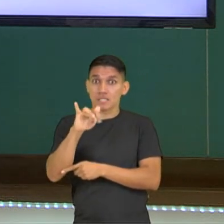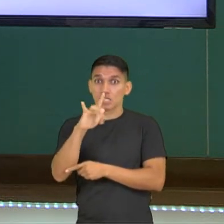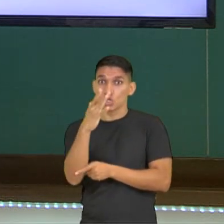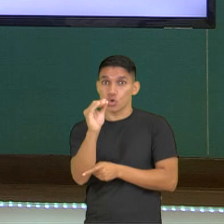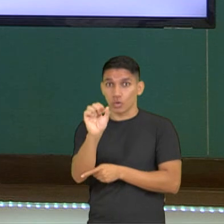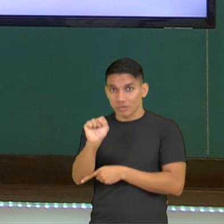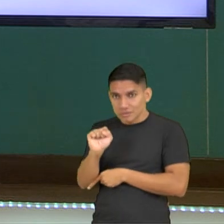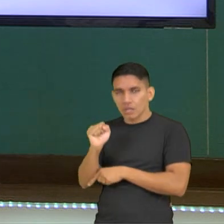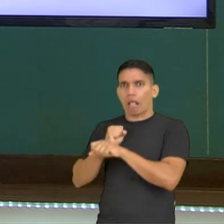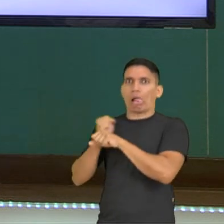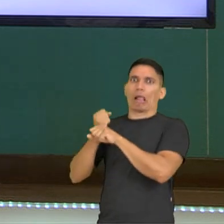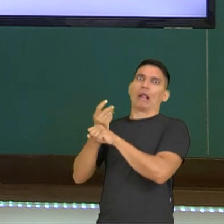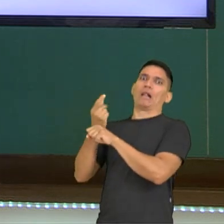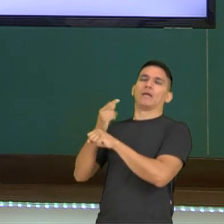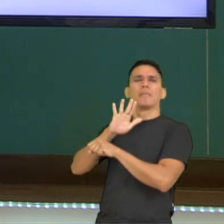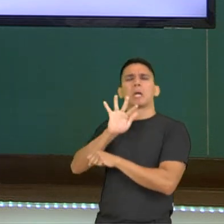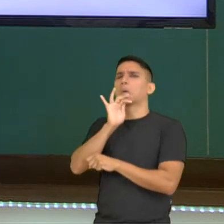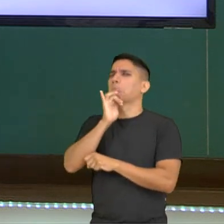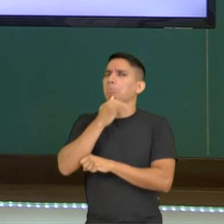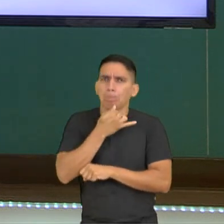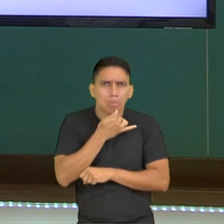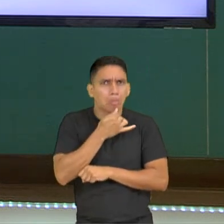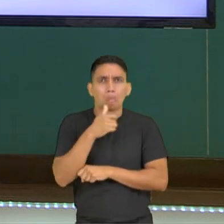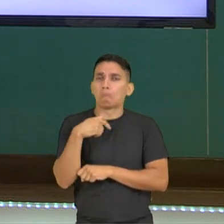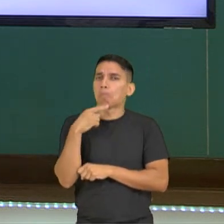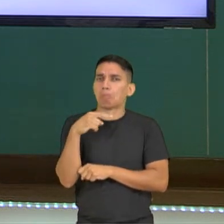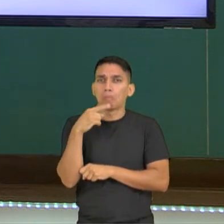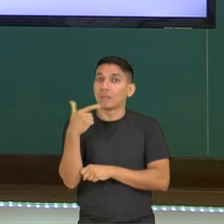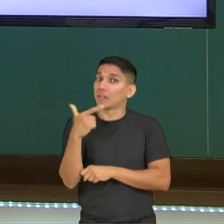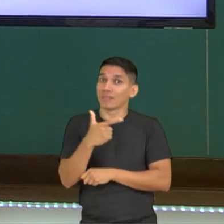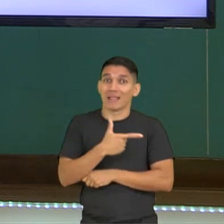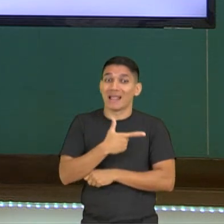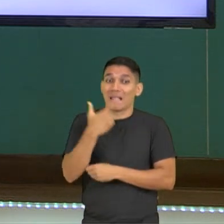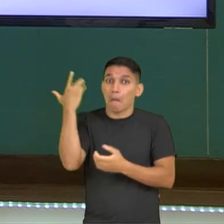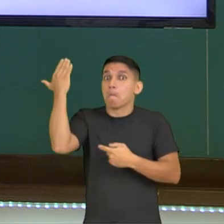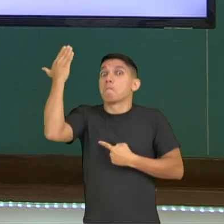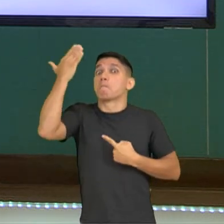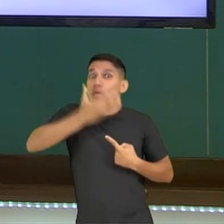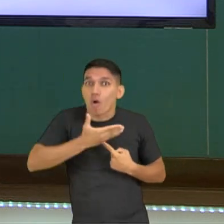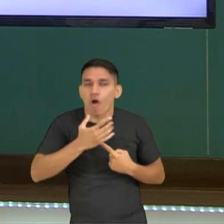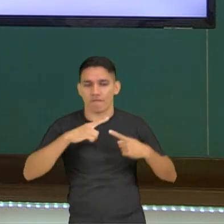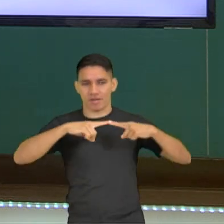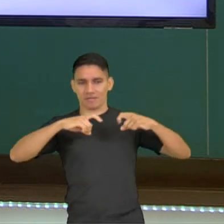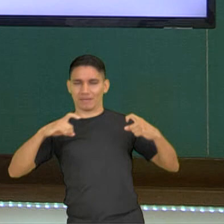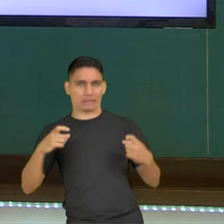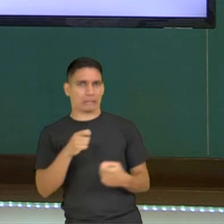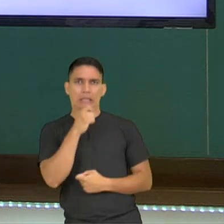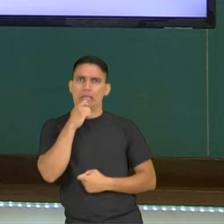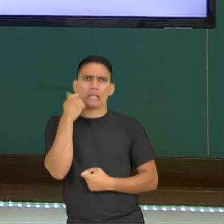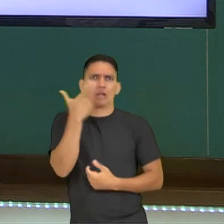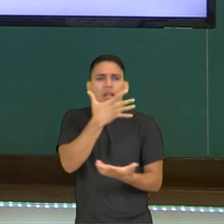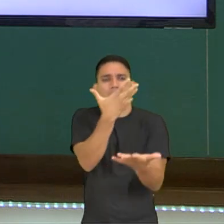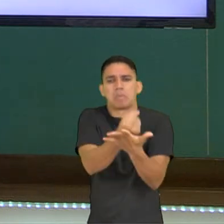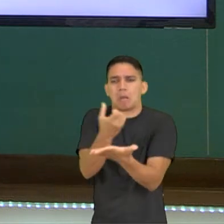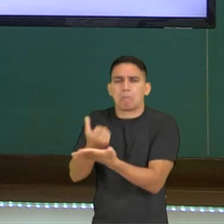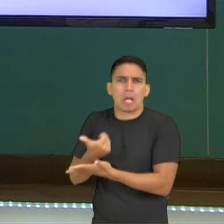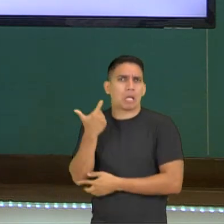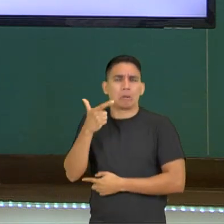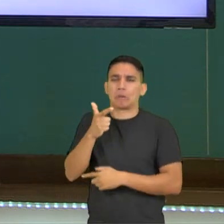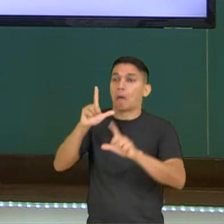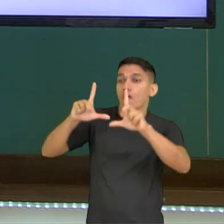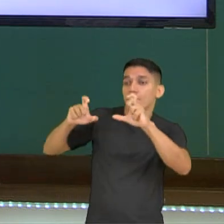que, infelizmente, não tem comprovações científicas, não existem registros,